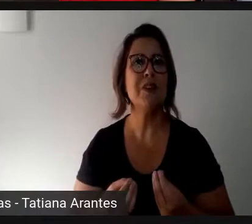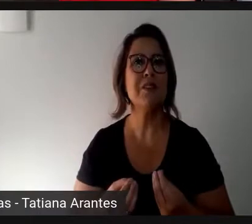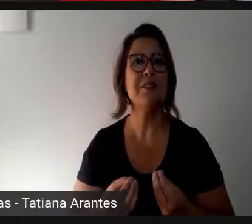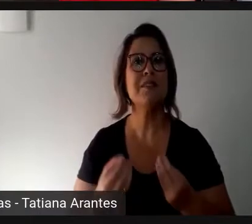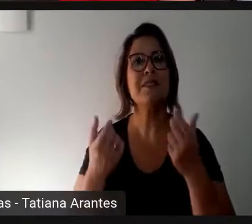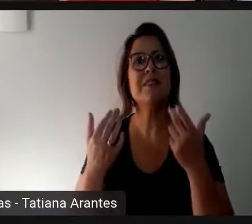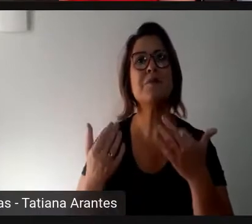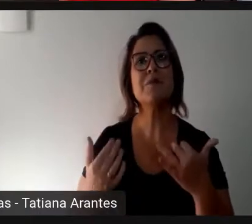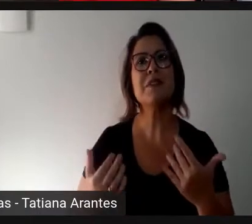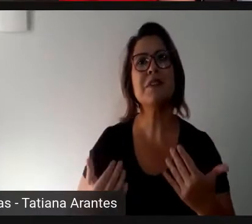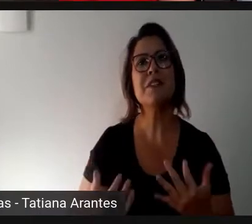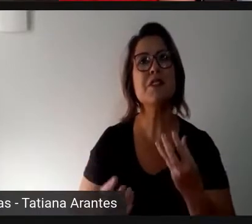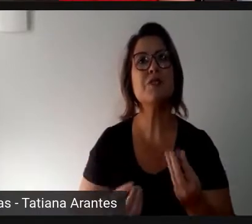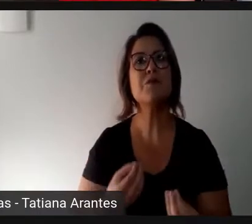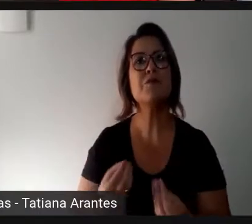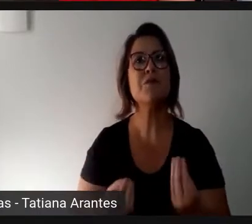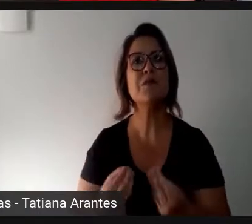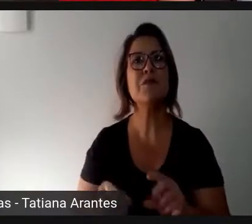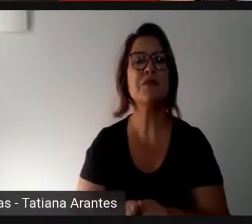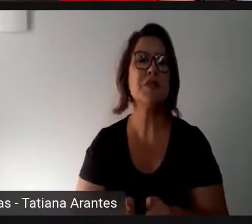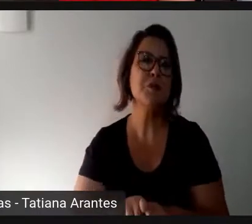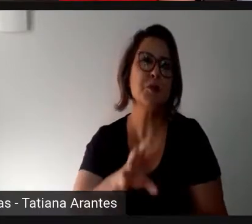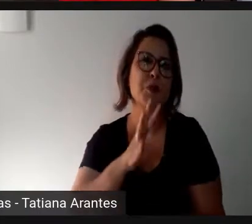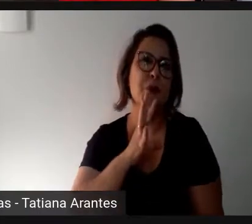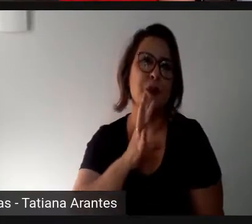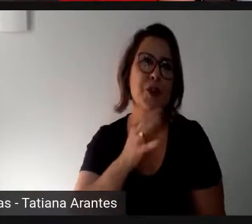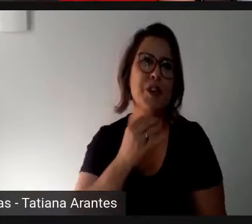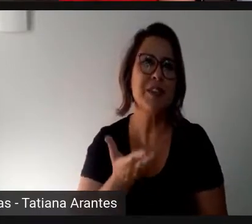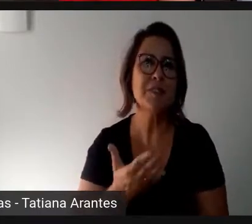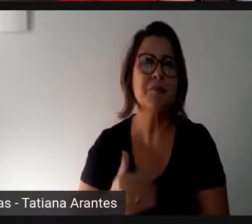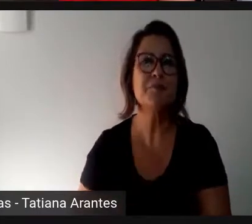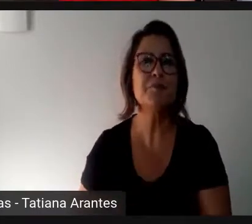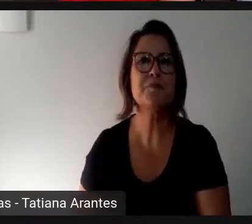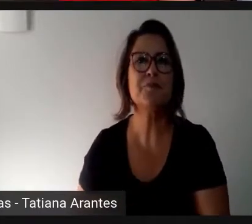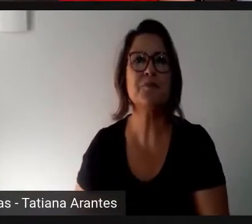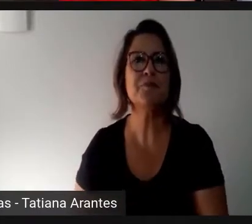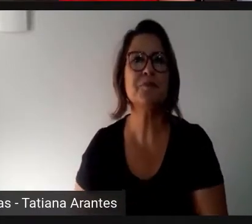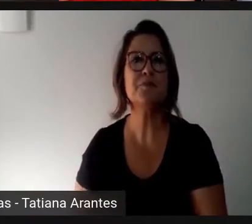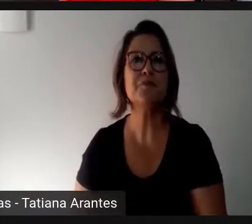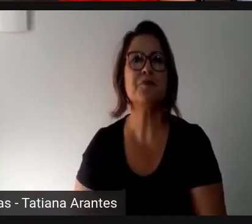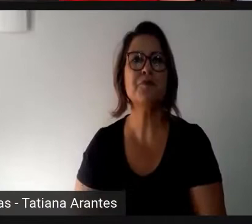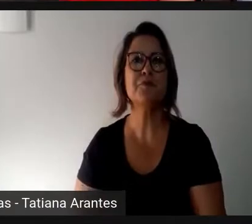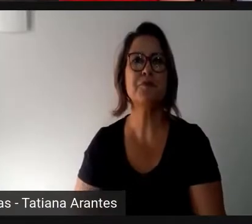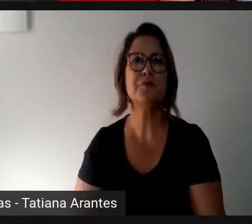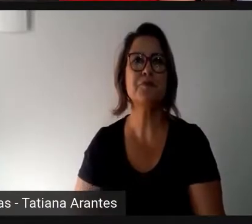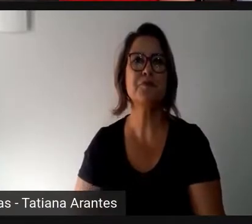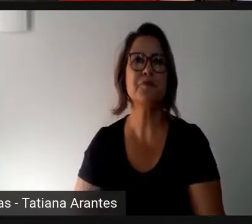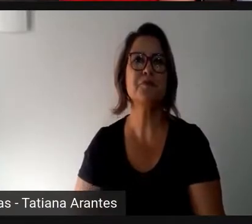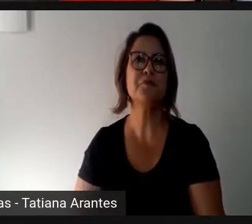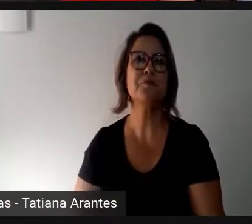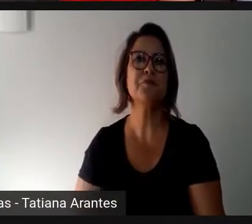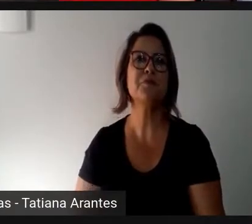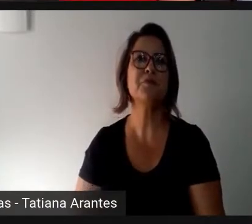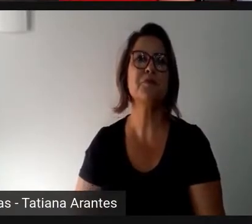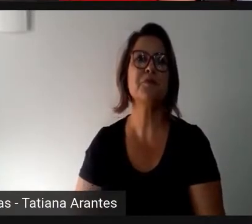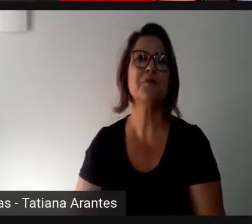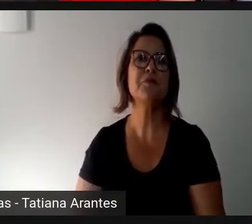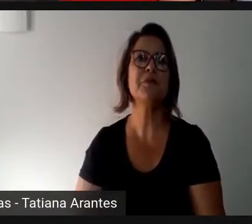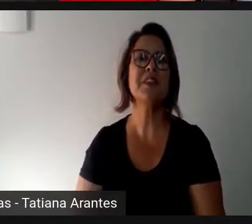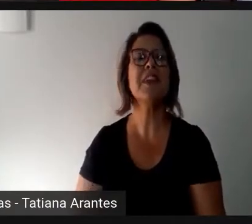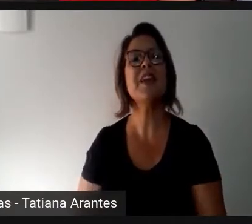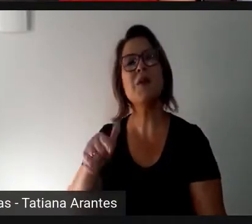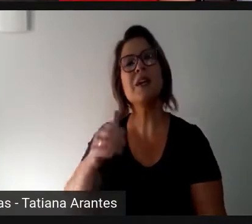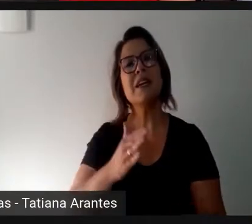esqueci que eu ia ter que falar depois, porque eu achava que eu estava assistindo uma aula dele. Mas aí, quando ele parou de falar, eu lembrei que eu ia ter que falar alguma coisa. E eu queria partir